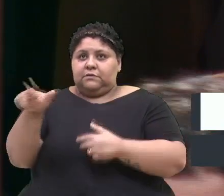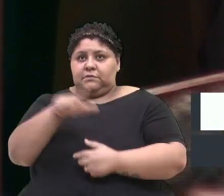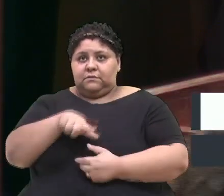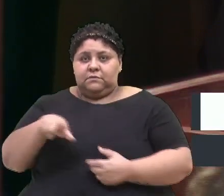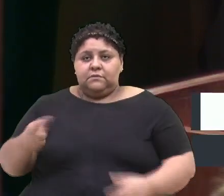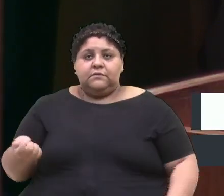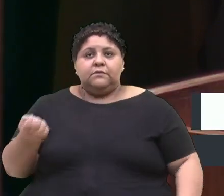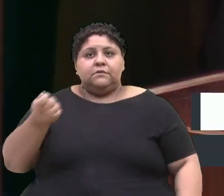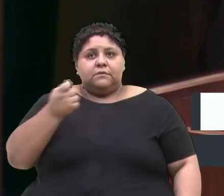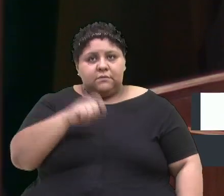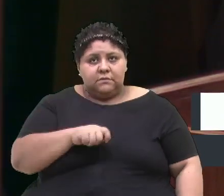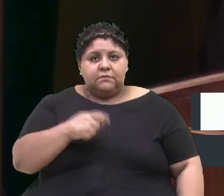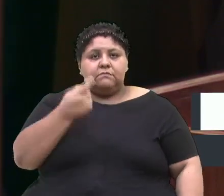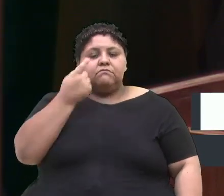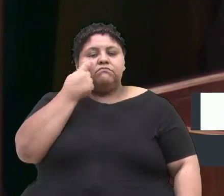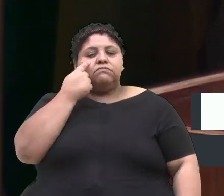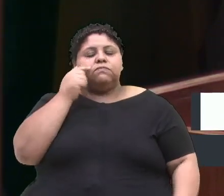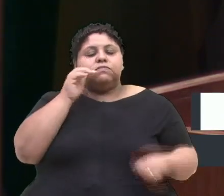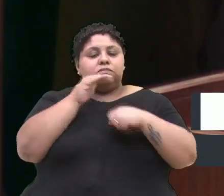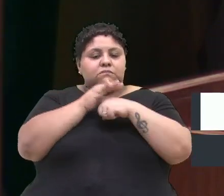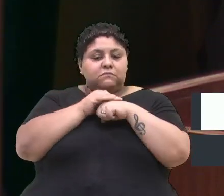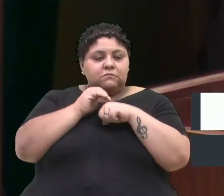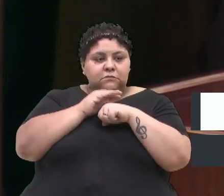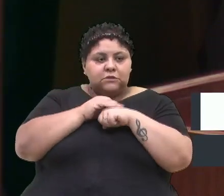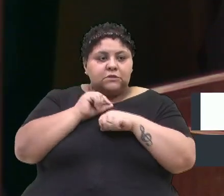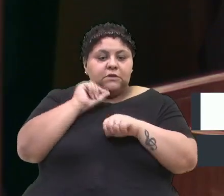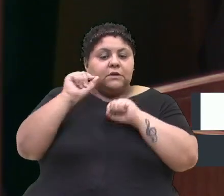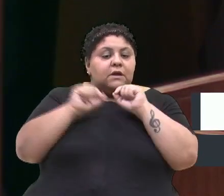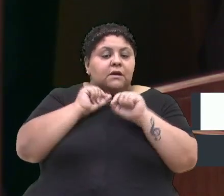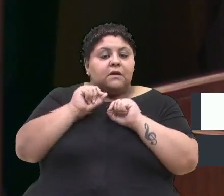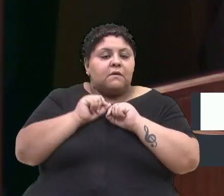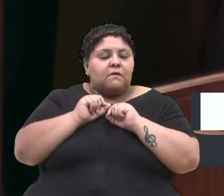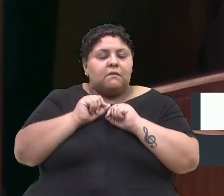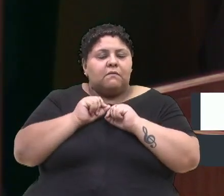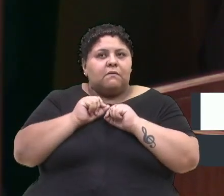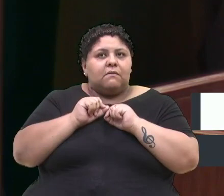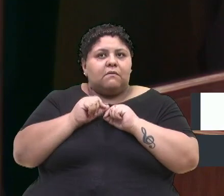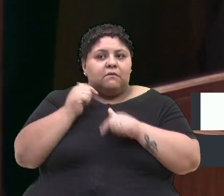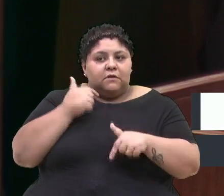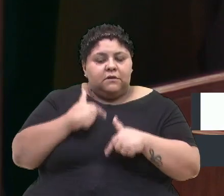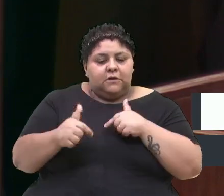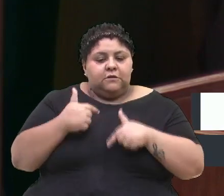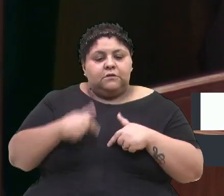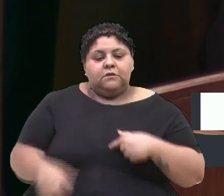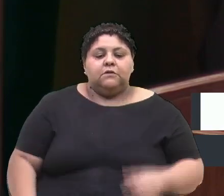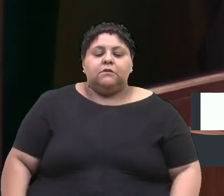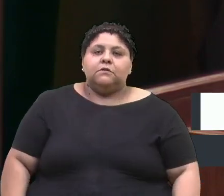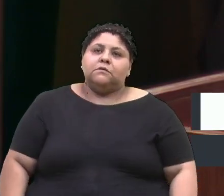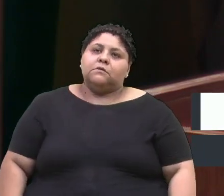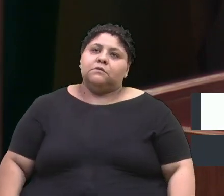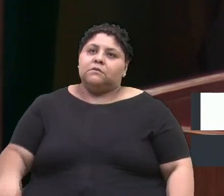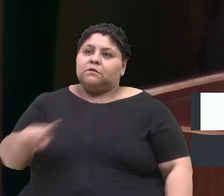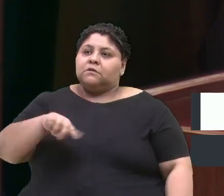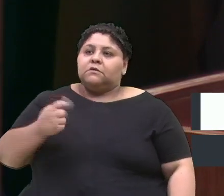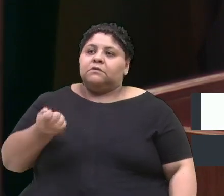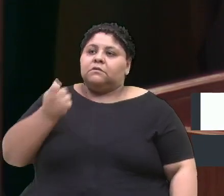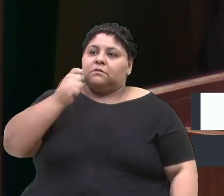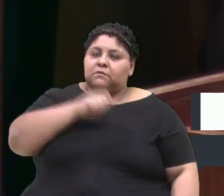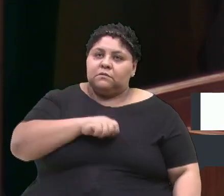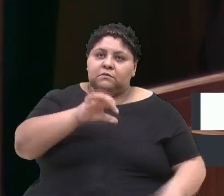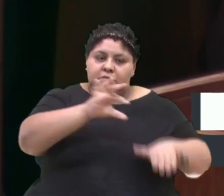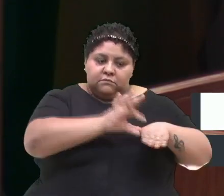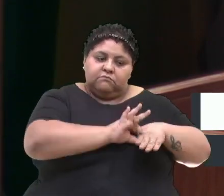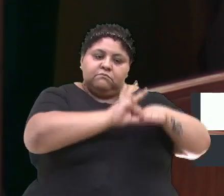precisa olhar com carinho para quem a gente está trabalhando. A gente precisa de